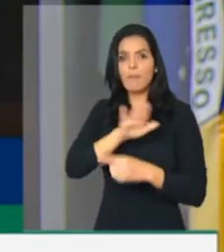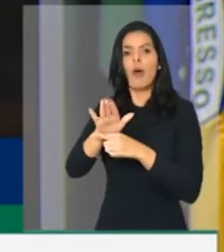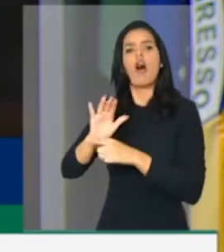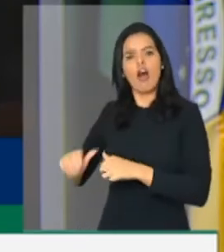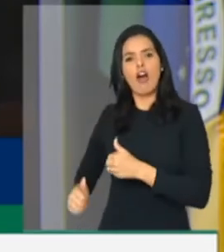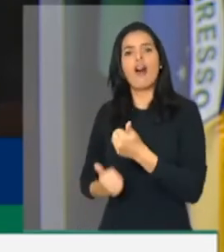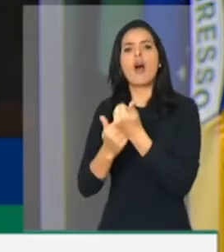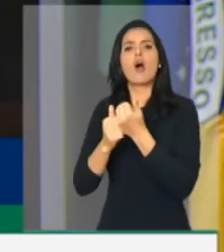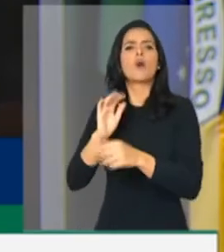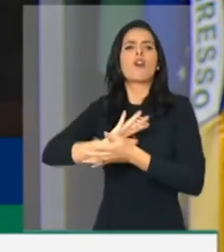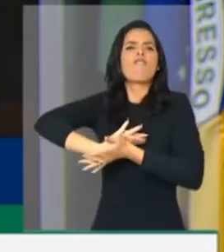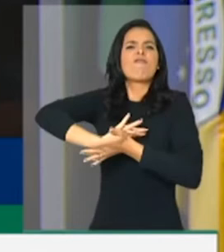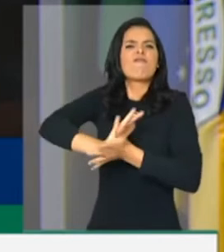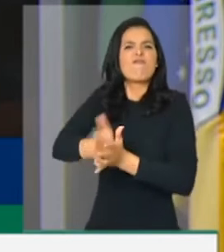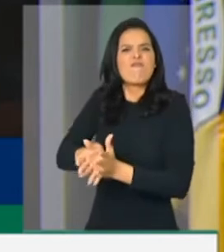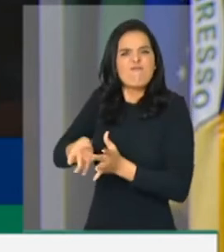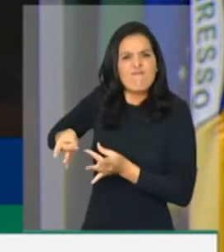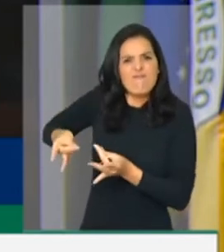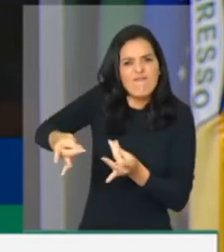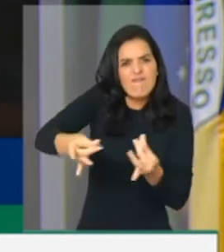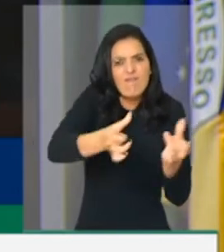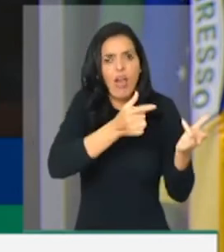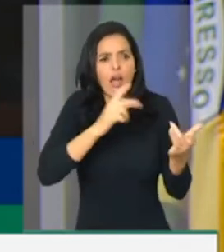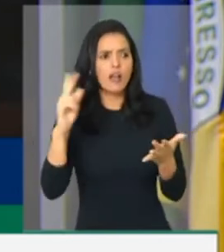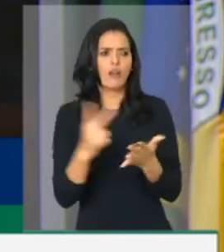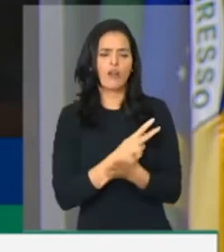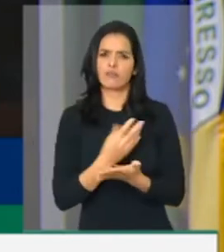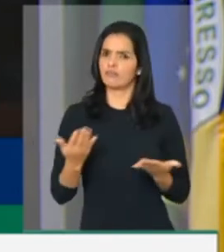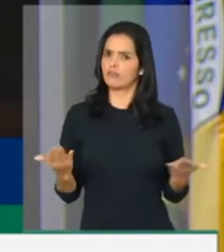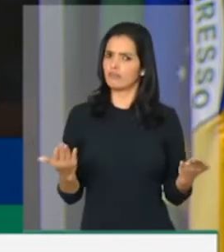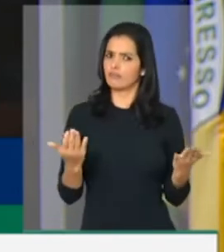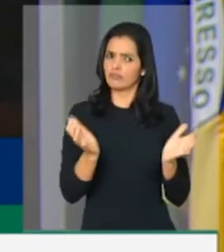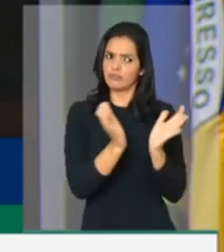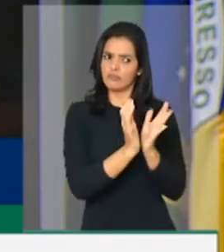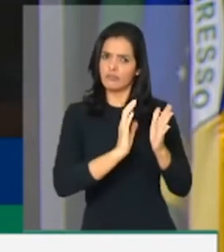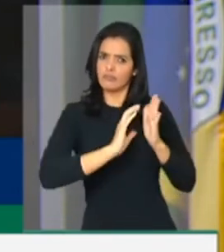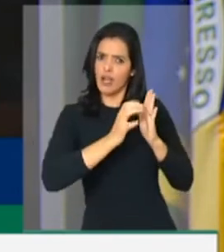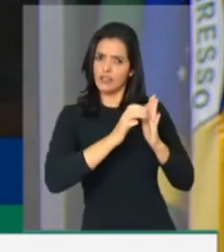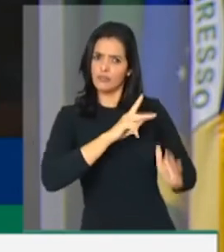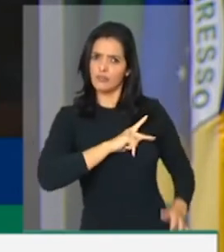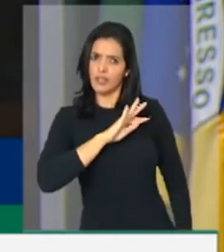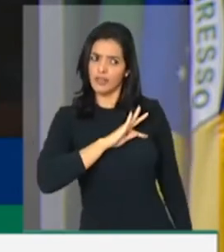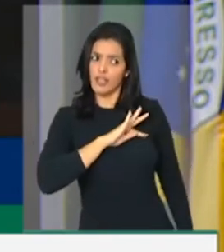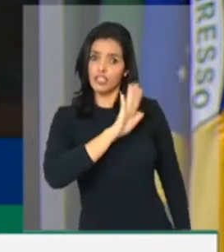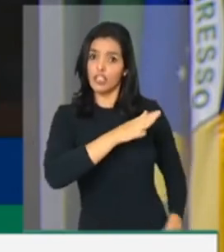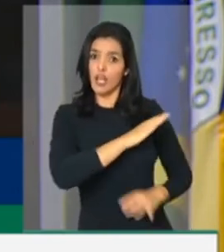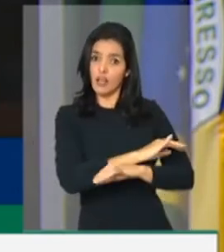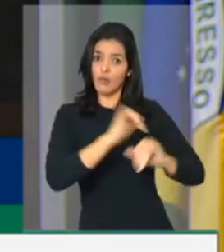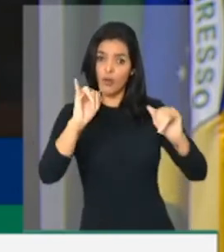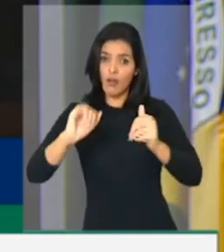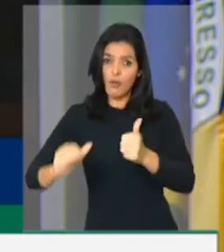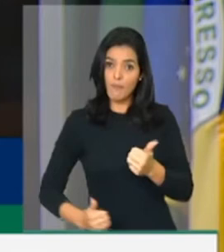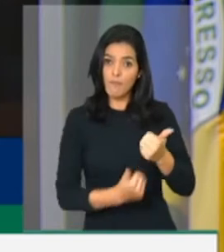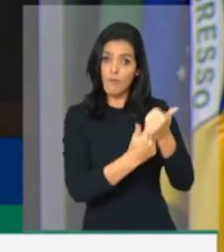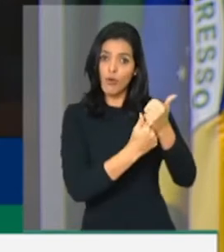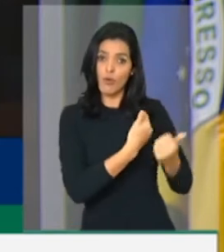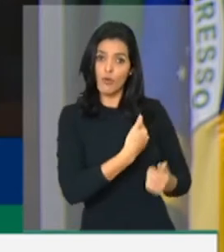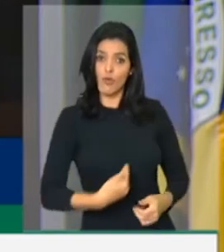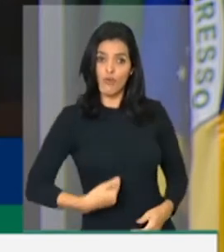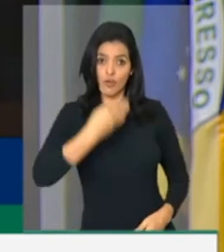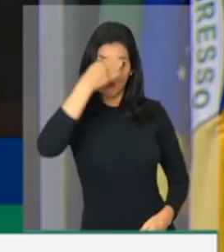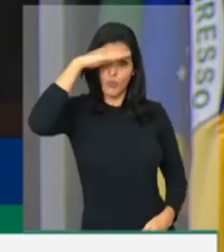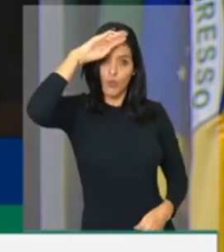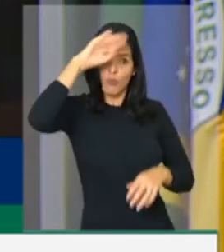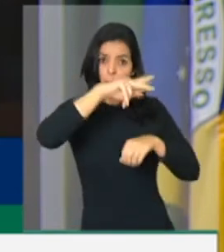mas aqui o que vem acontecendo o partido dos trabalhadores fez o comunicado de apoio ao governo de